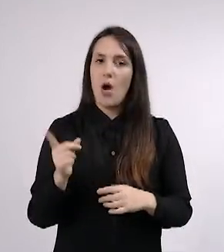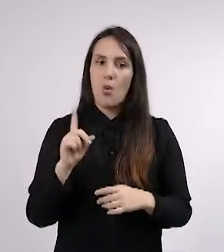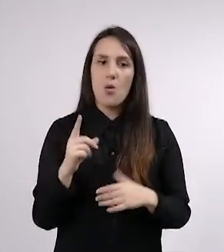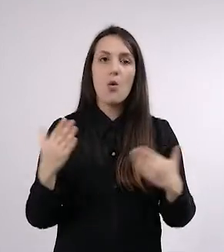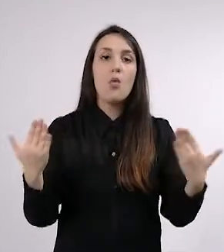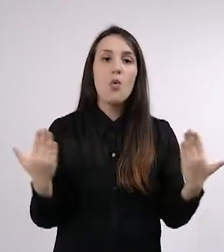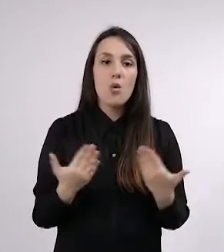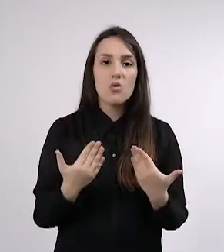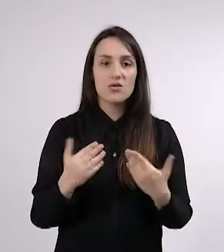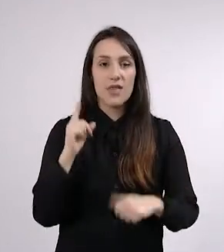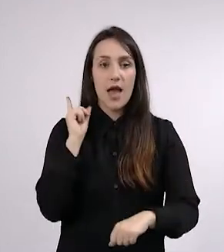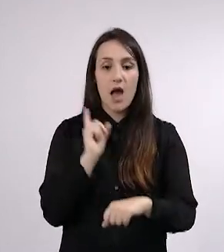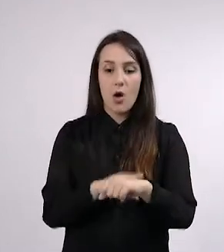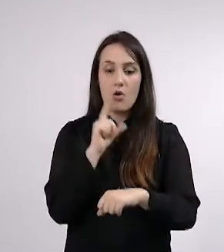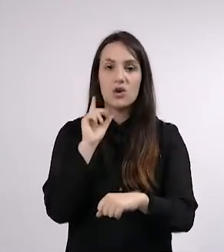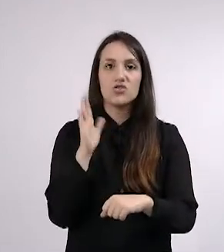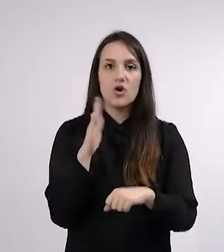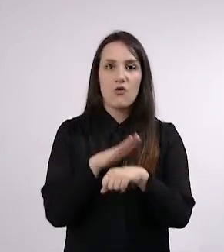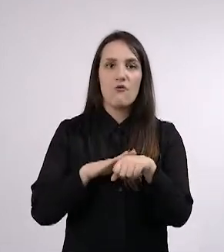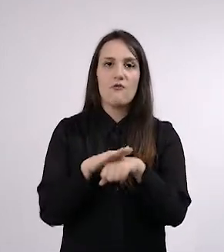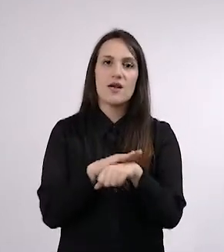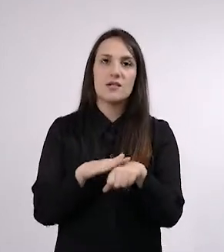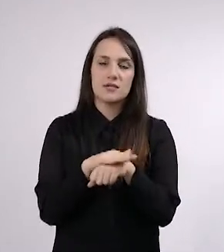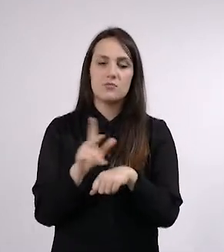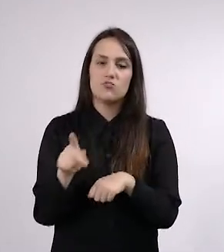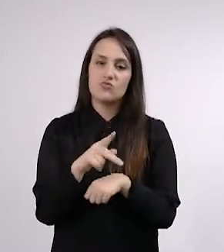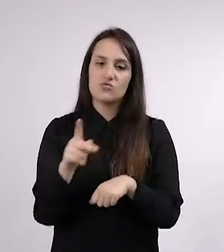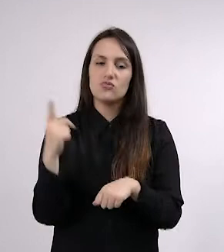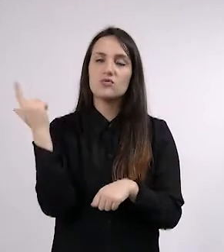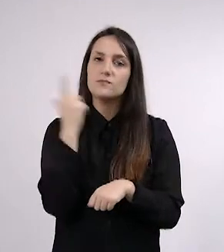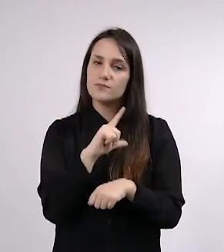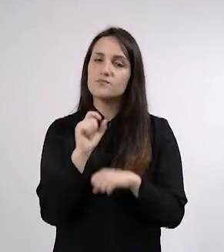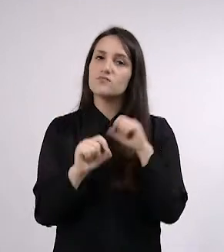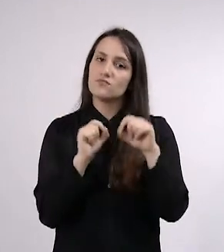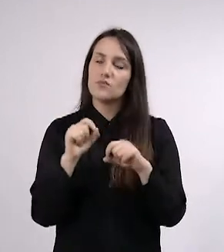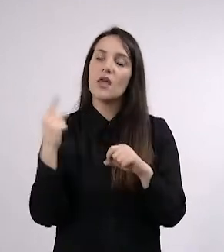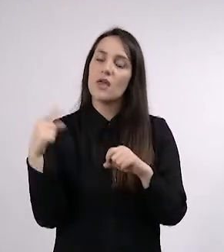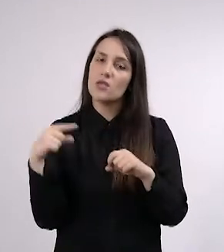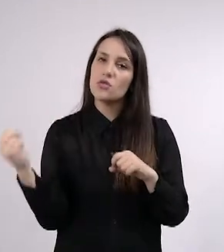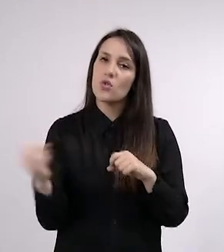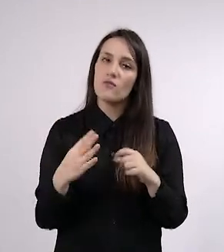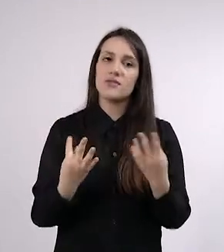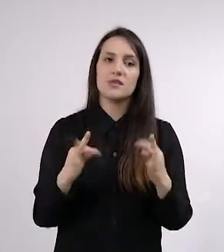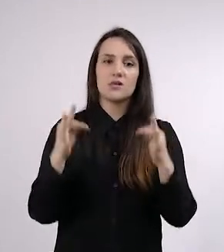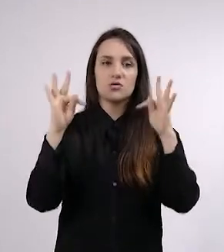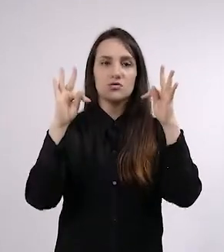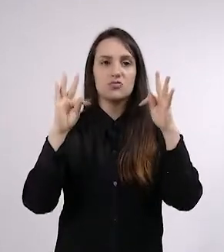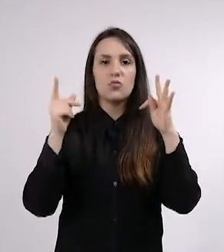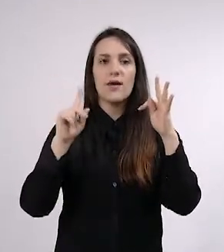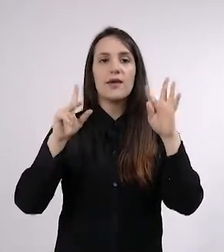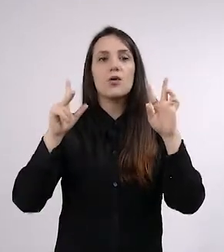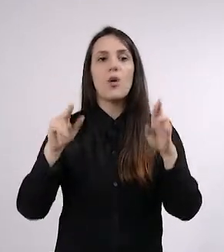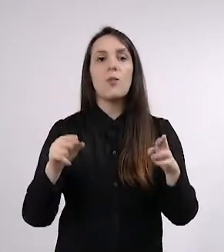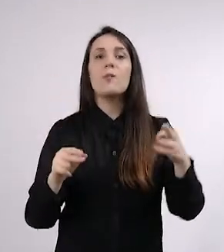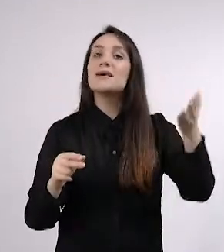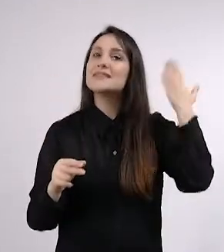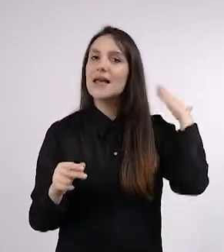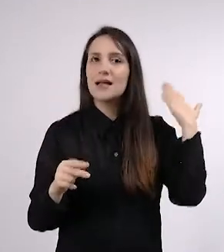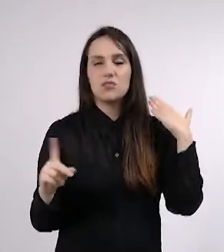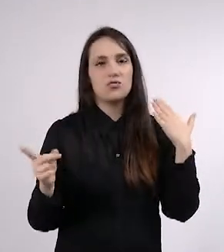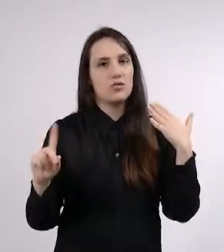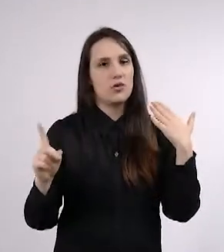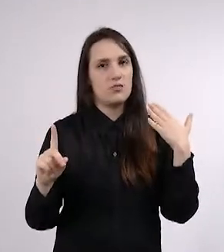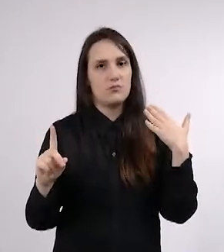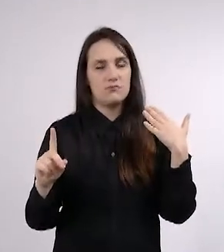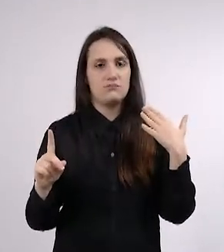livro. Hoje, o modelo que nós estamos vivendo com a inovação tecnológica é um novo modelo, não é a educação à